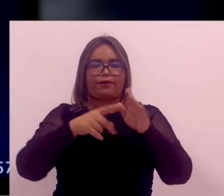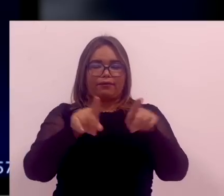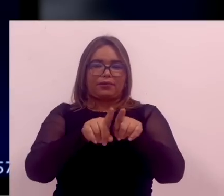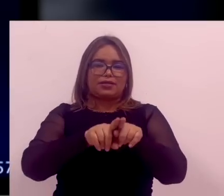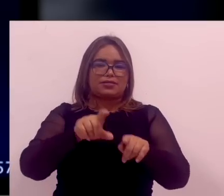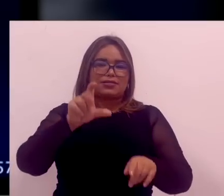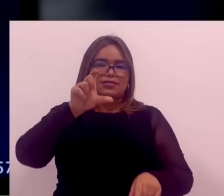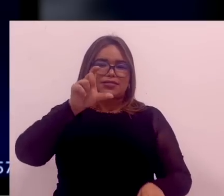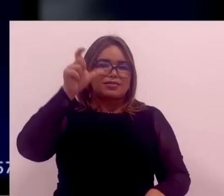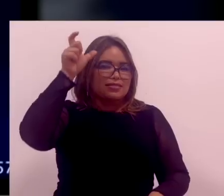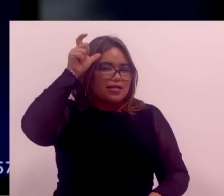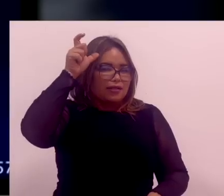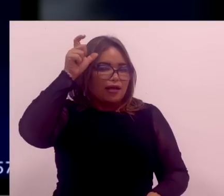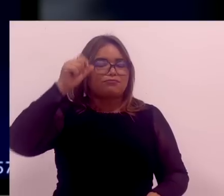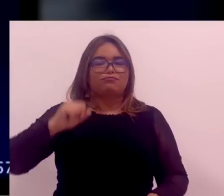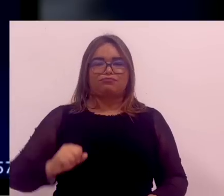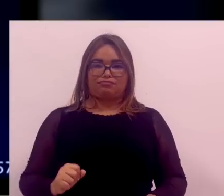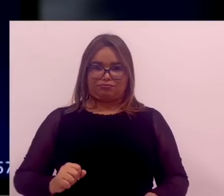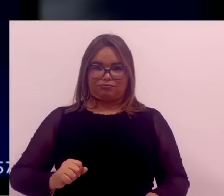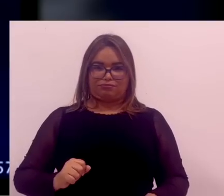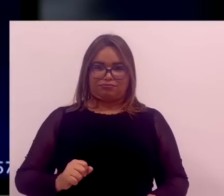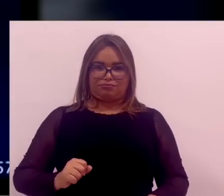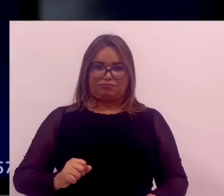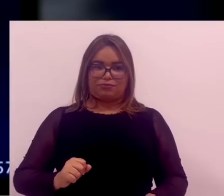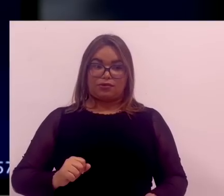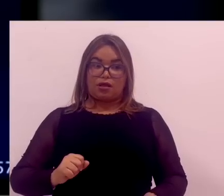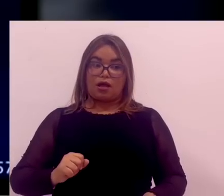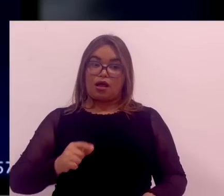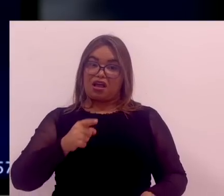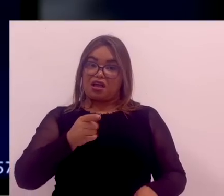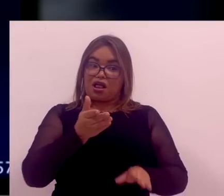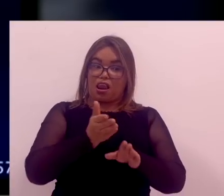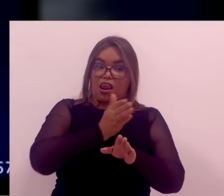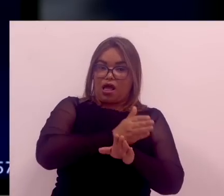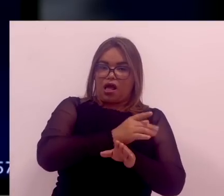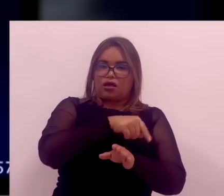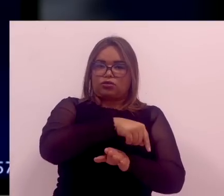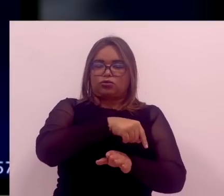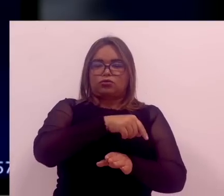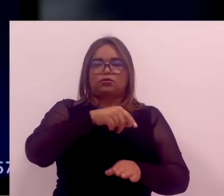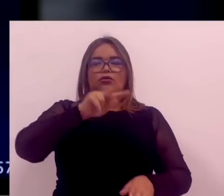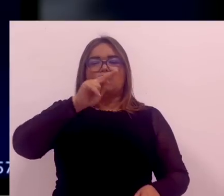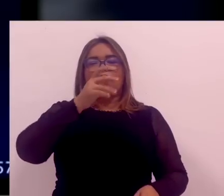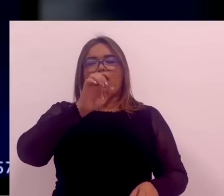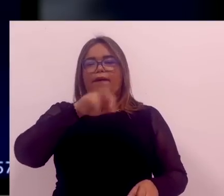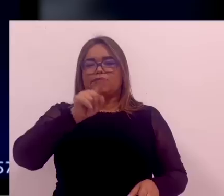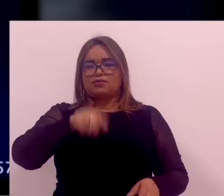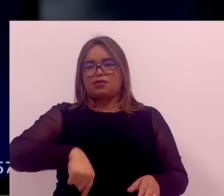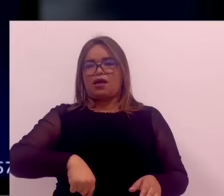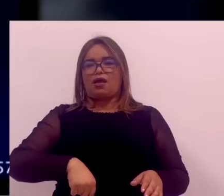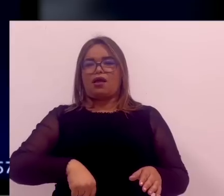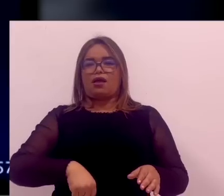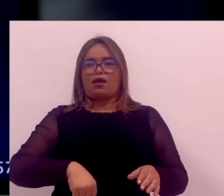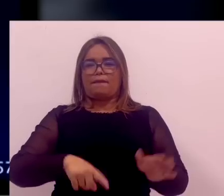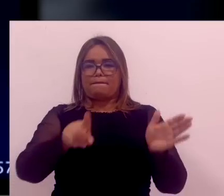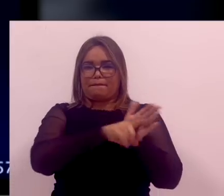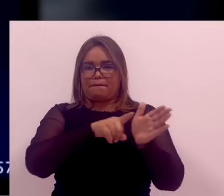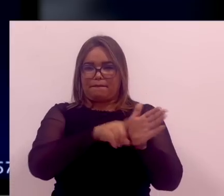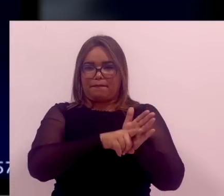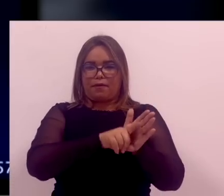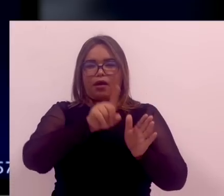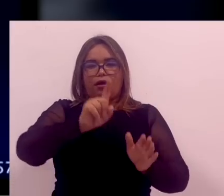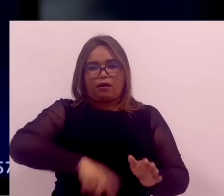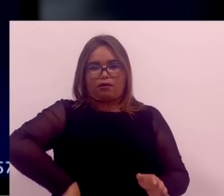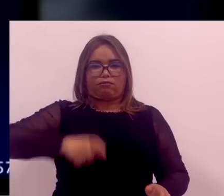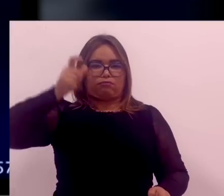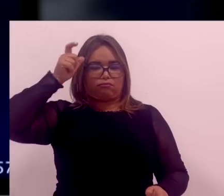E que quando ela era visto do seu lado negativo, chamado de Tifon, o Satanás egípcio, que era também